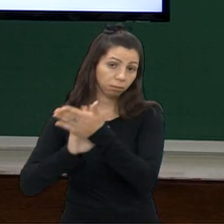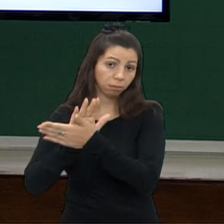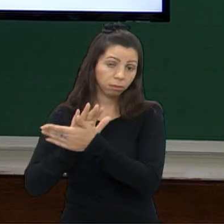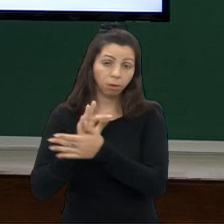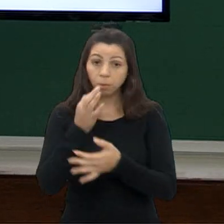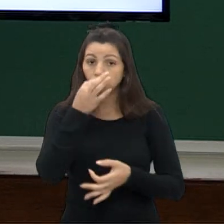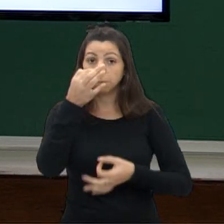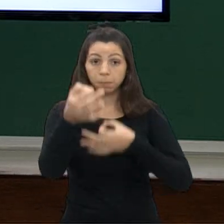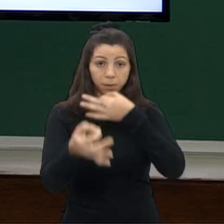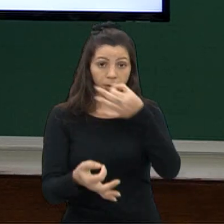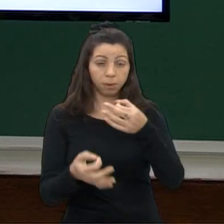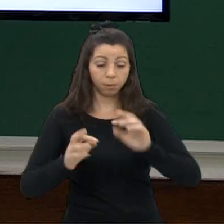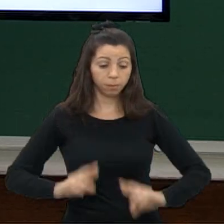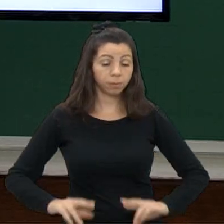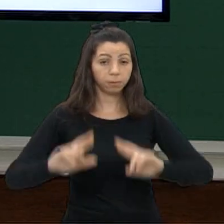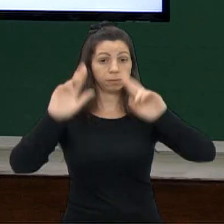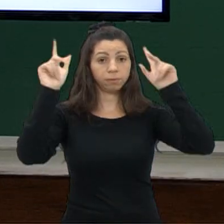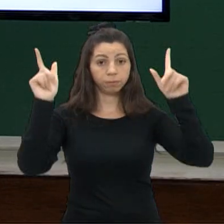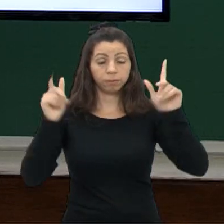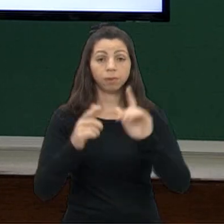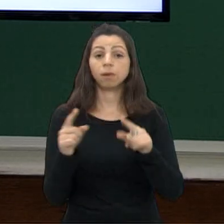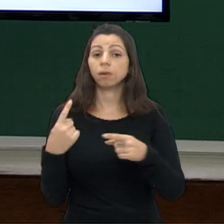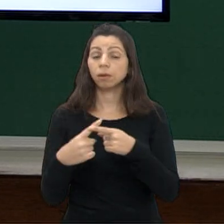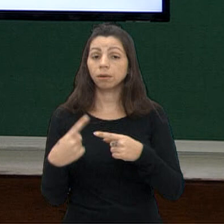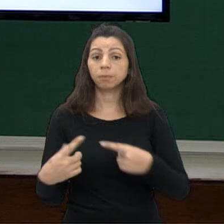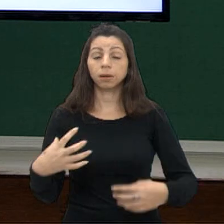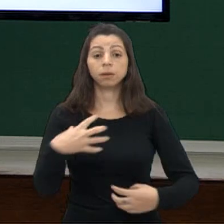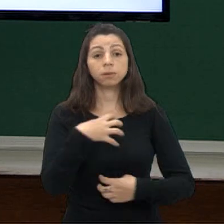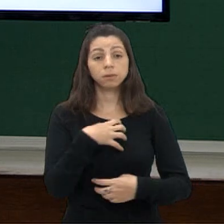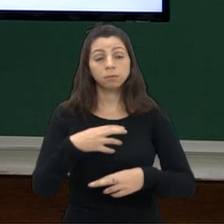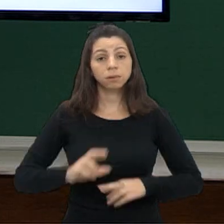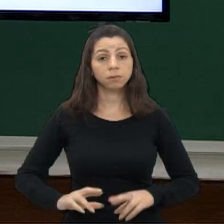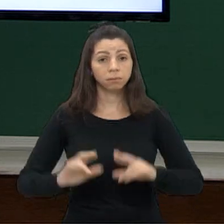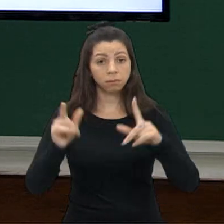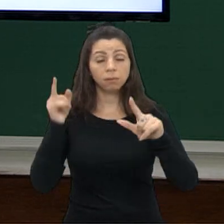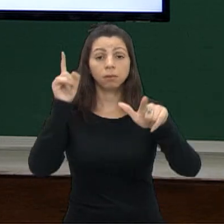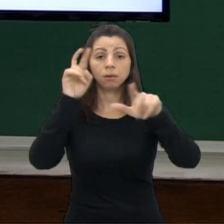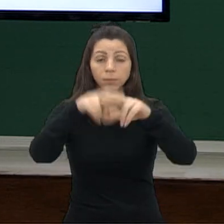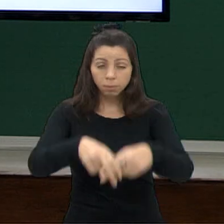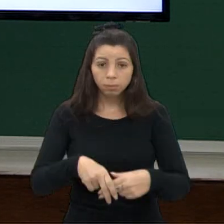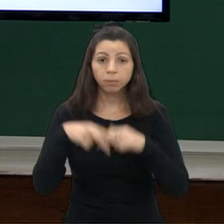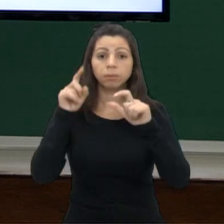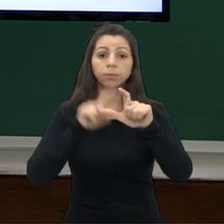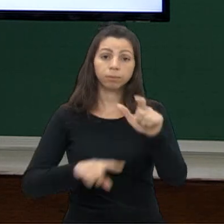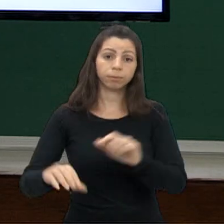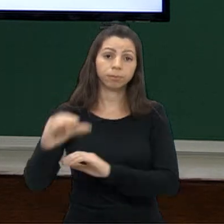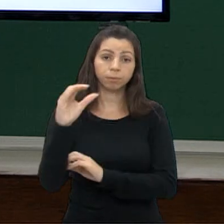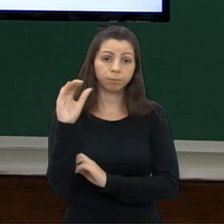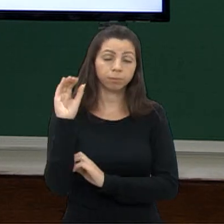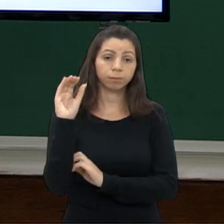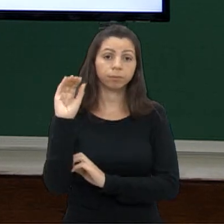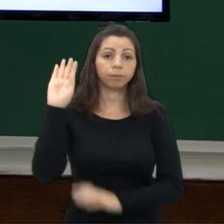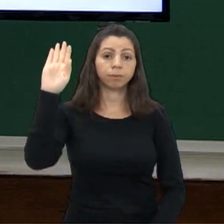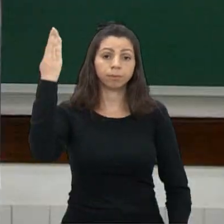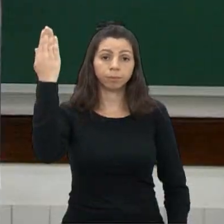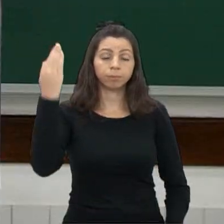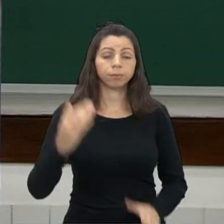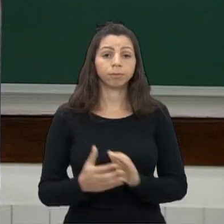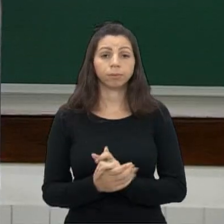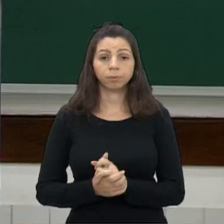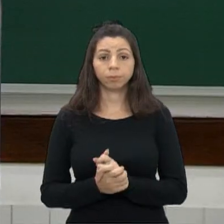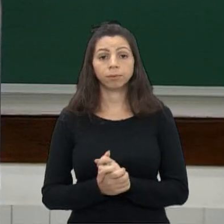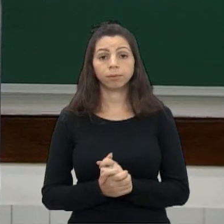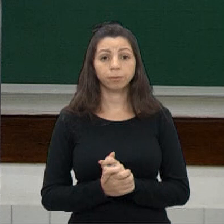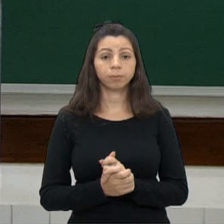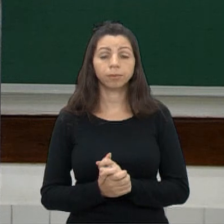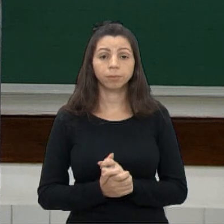opiniões diferentes e aí também sentimentos diferentes. Por isso que a letra C é falsa. Certo? Na